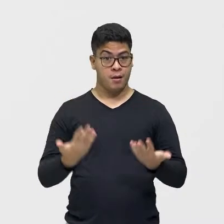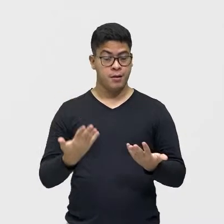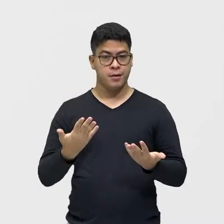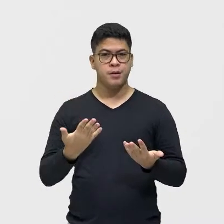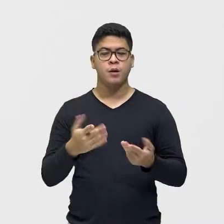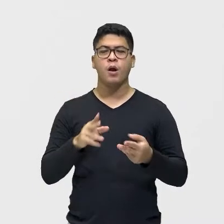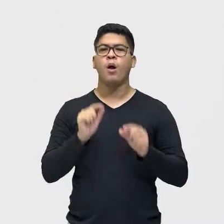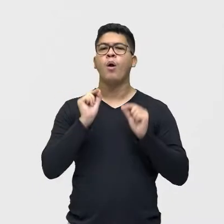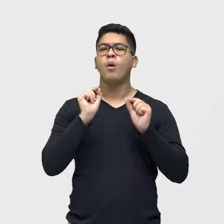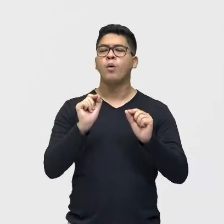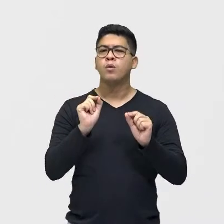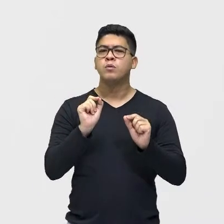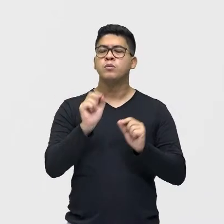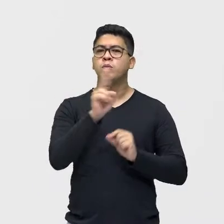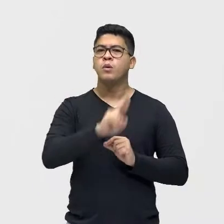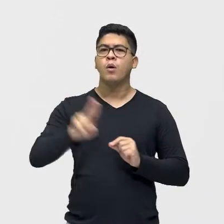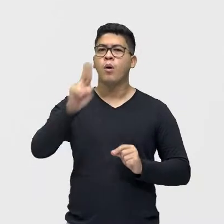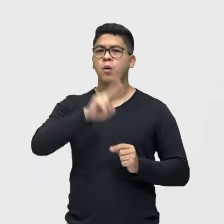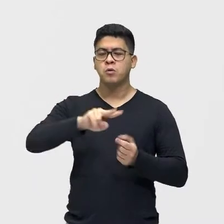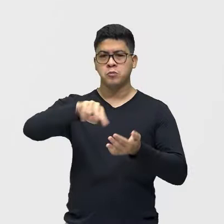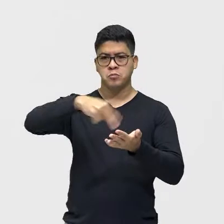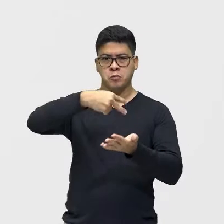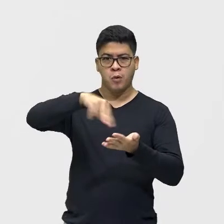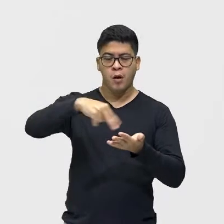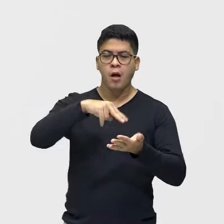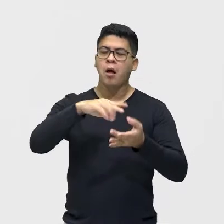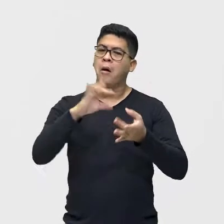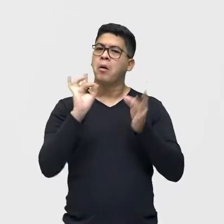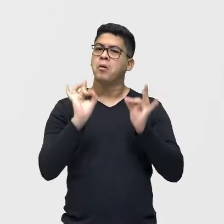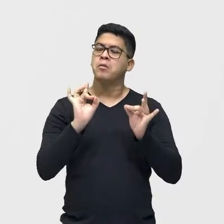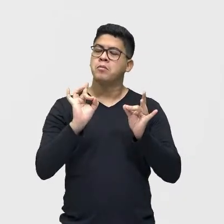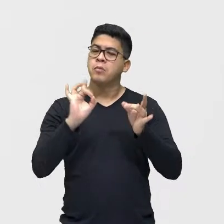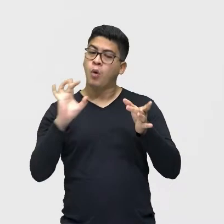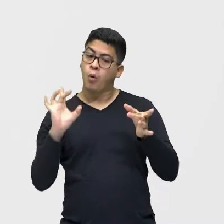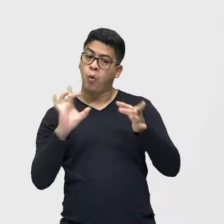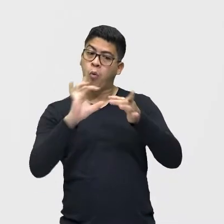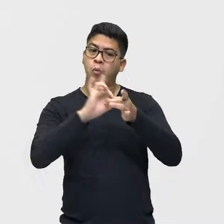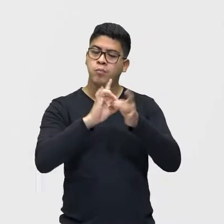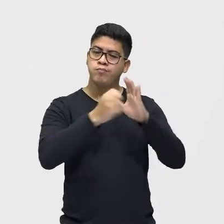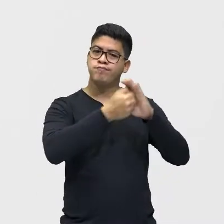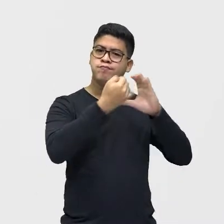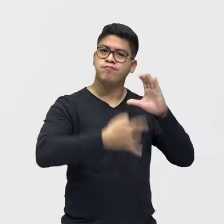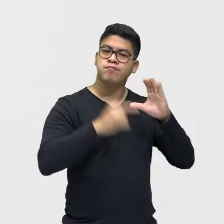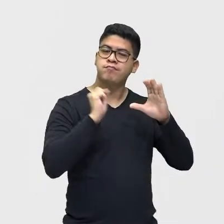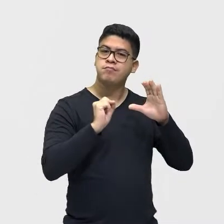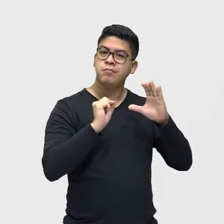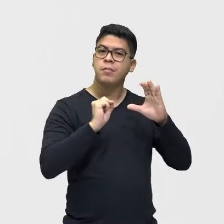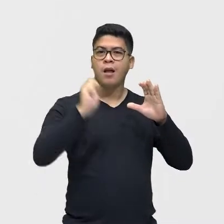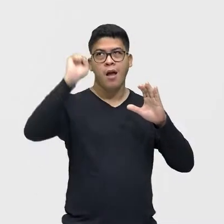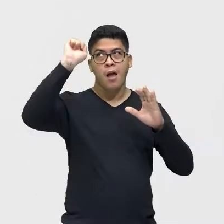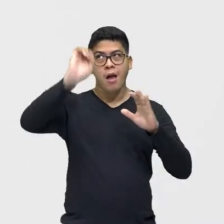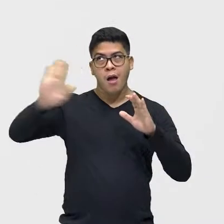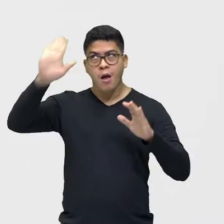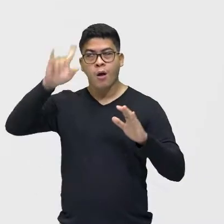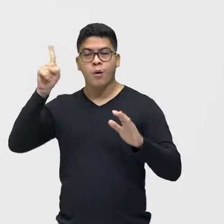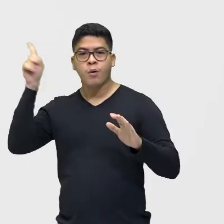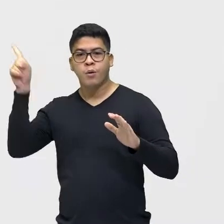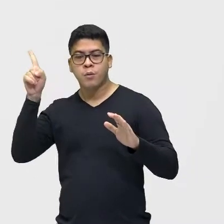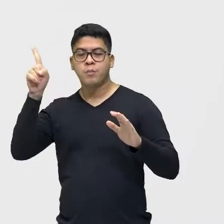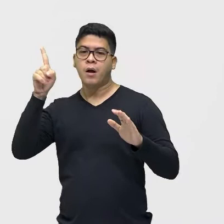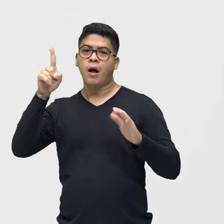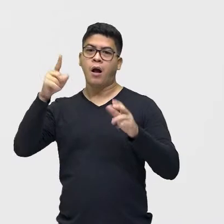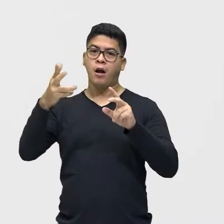interessante mistura de elementos culturais afro-brasileiros, indígenas e europeus. Possui uma forte